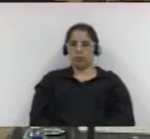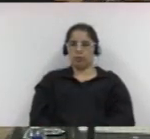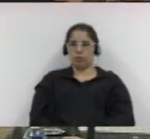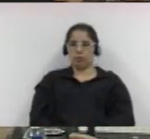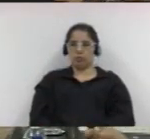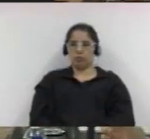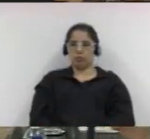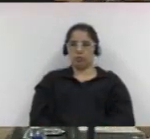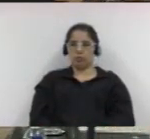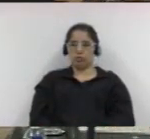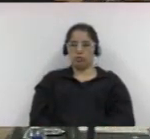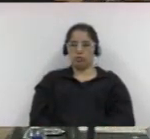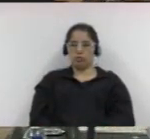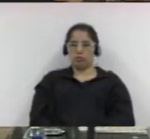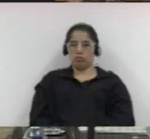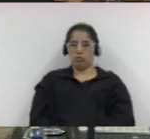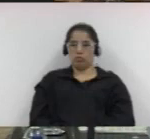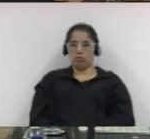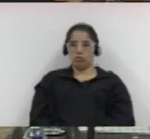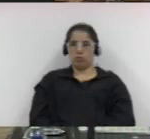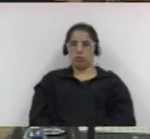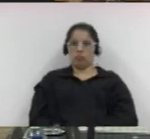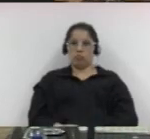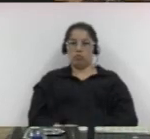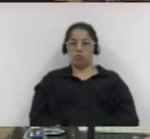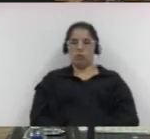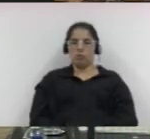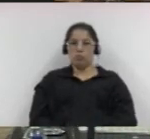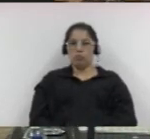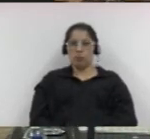Continua, Leão. Não vou.